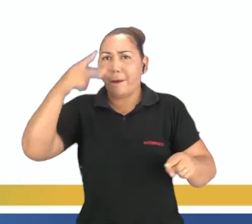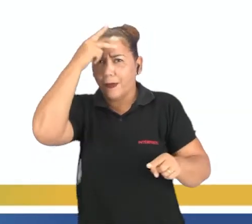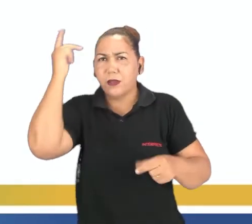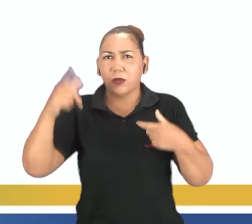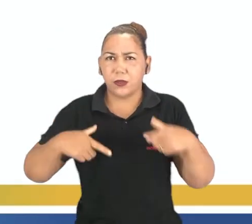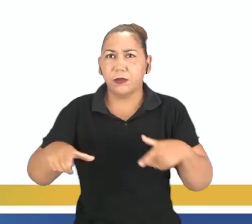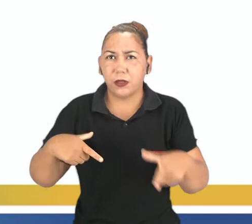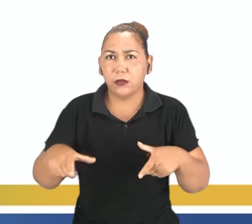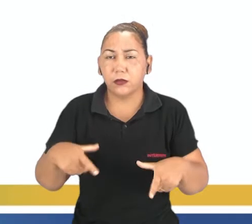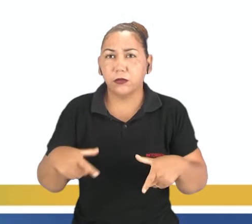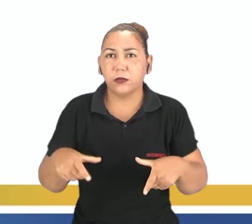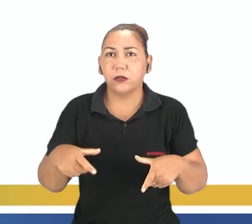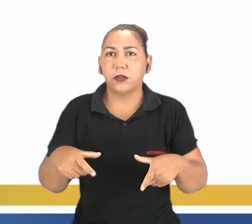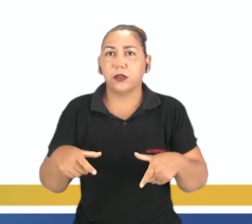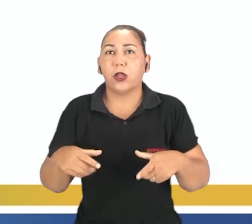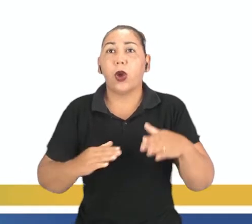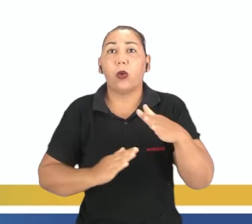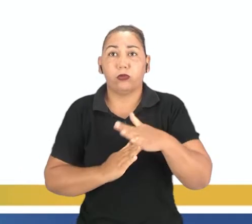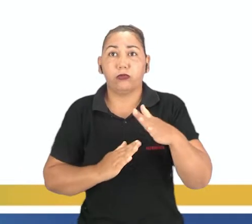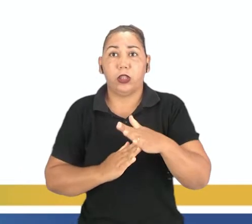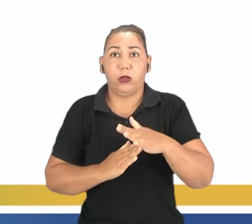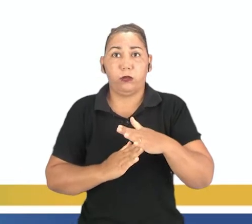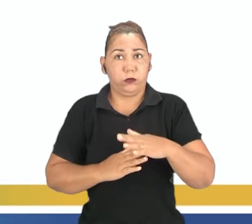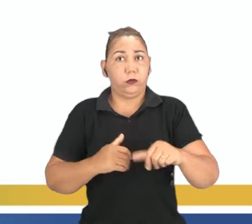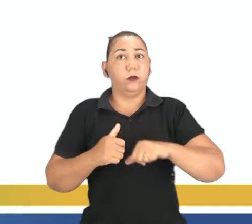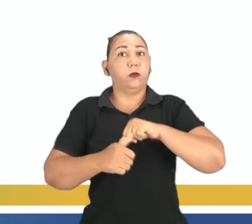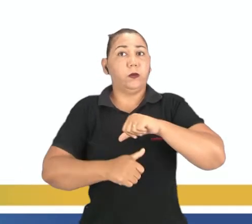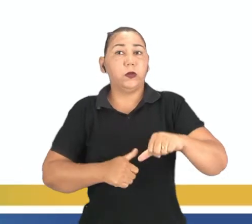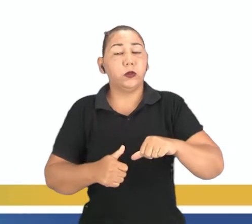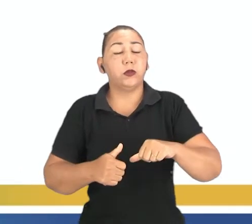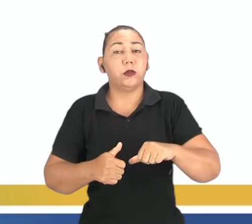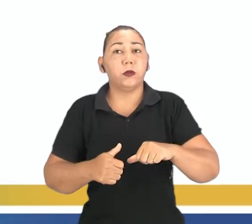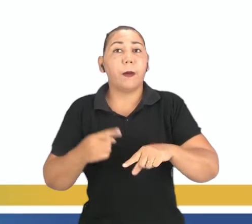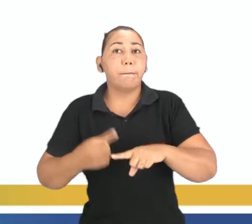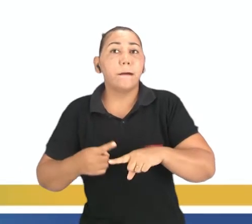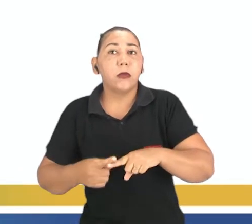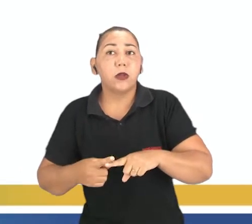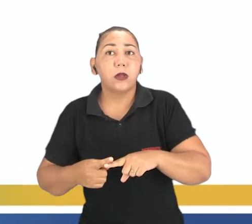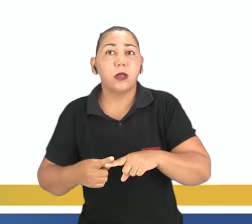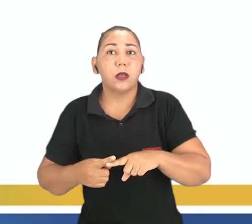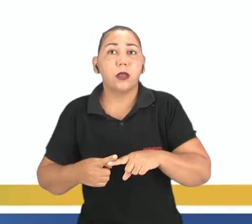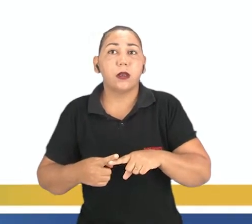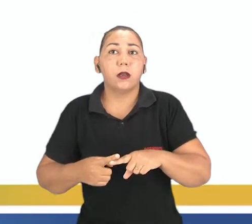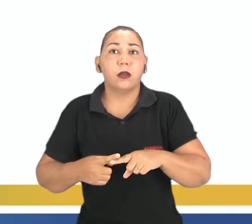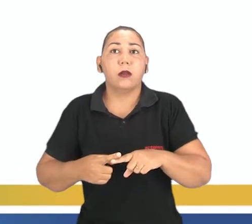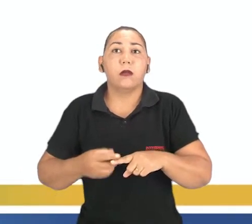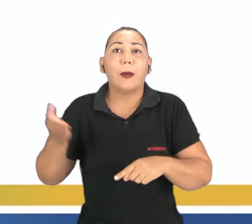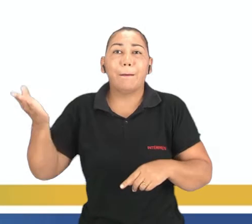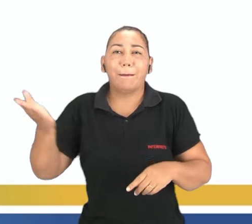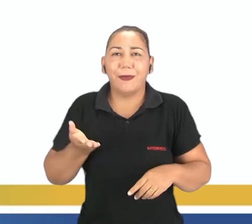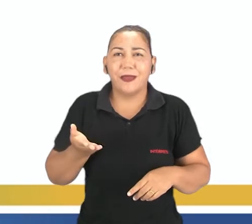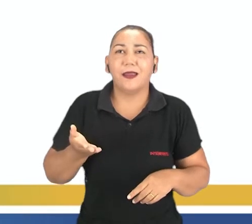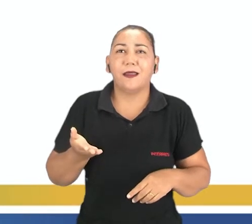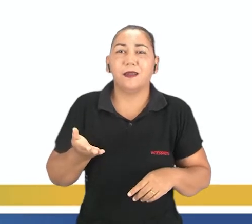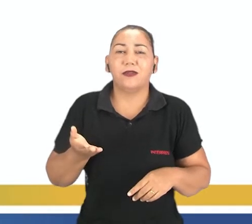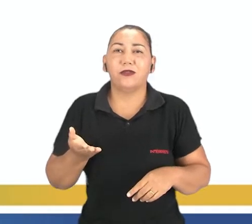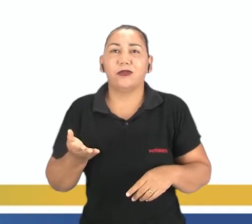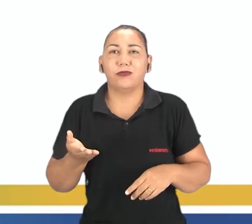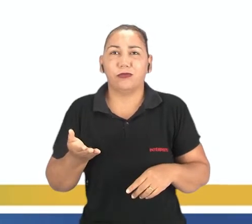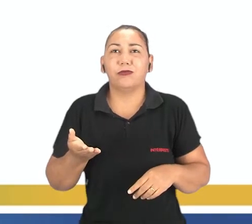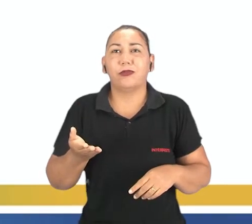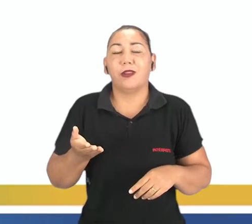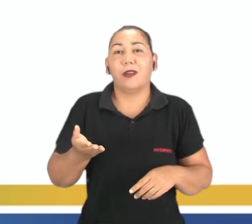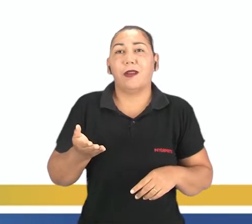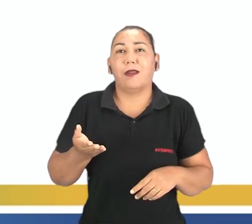tempo sofreu alteração aí na metade, né? O tempo foi reduzido aí pela metade. Então, isso quer dizer